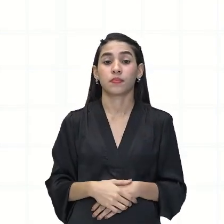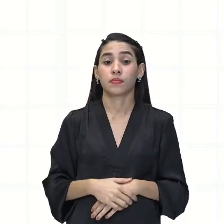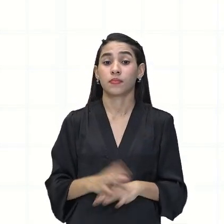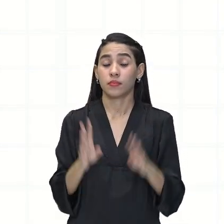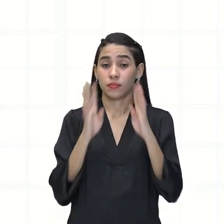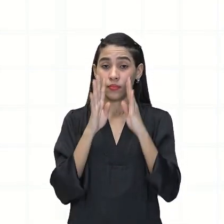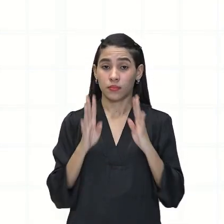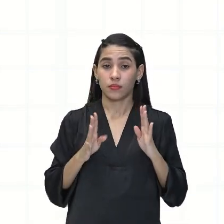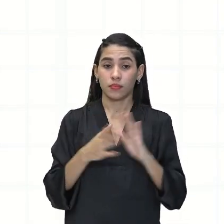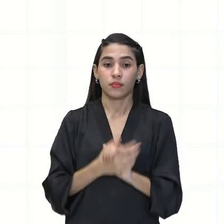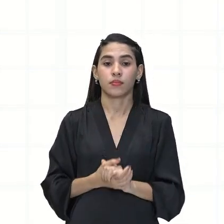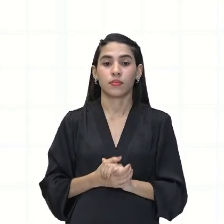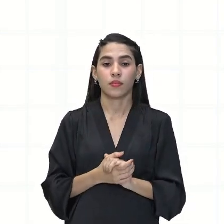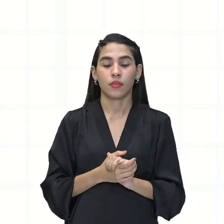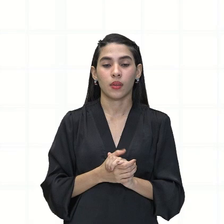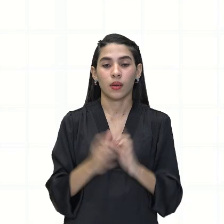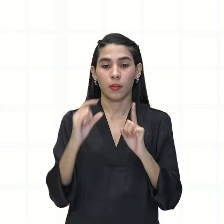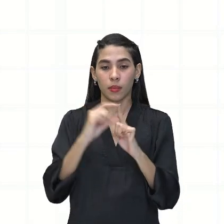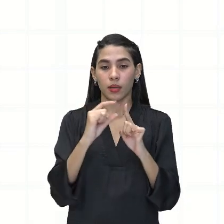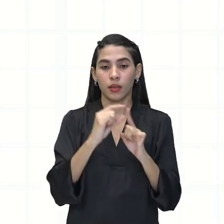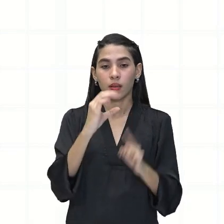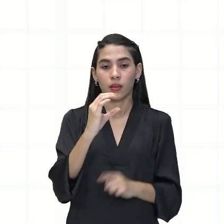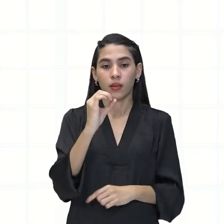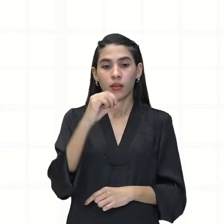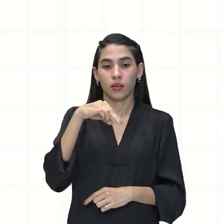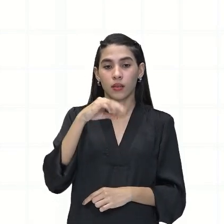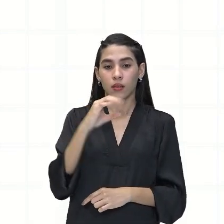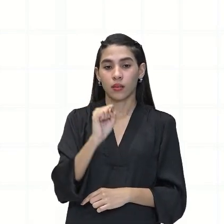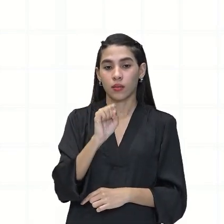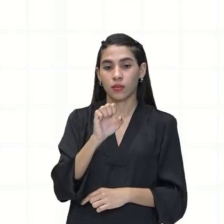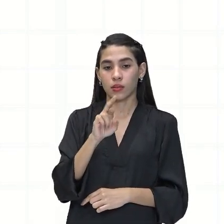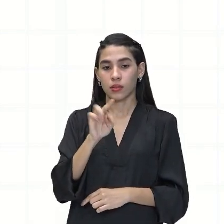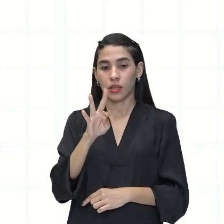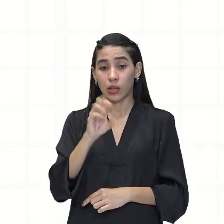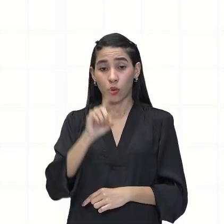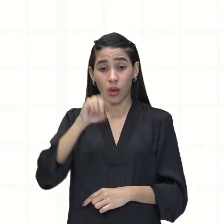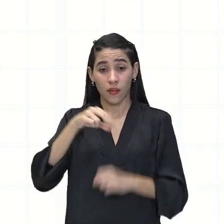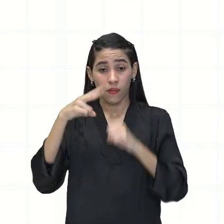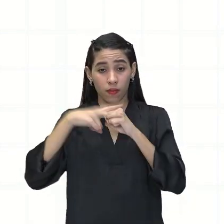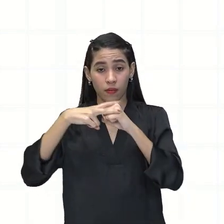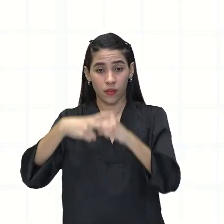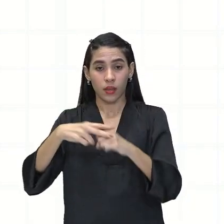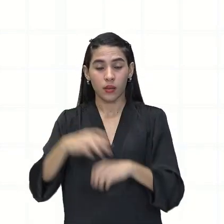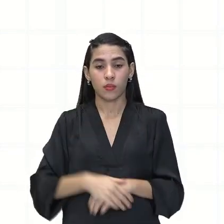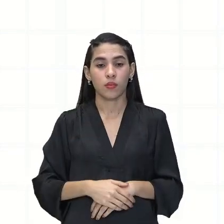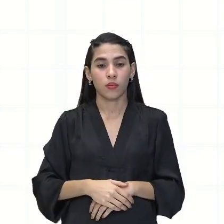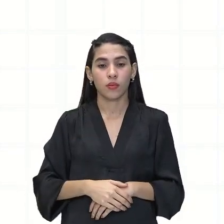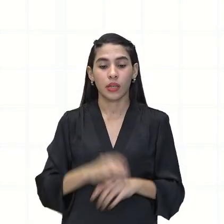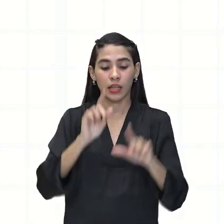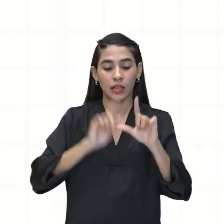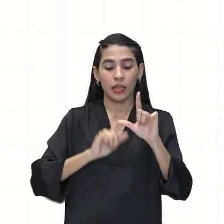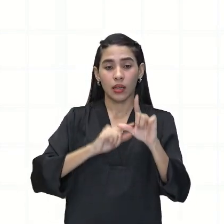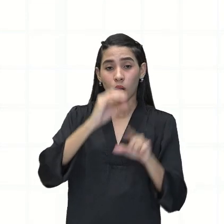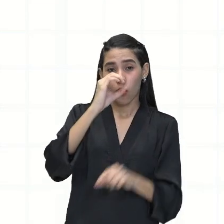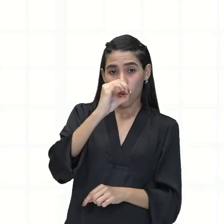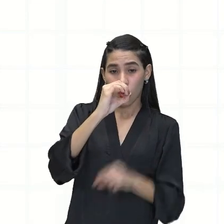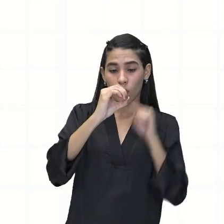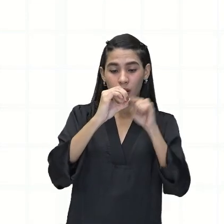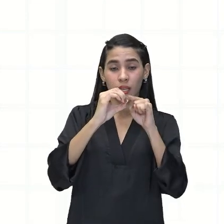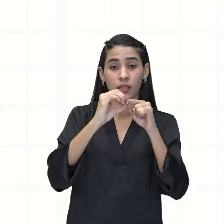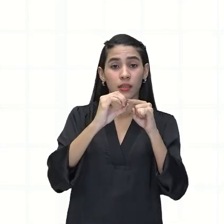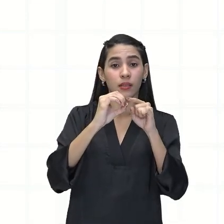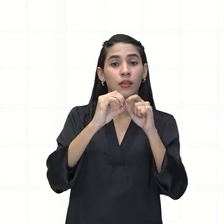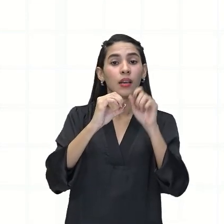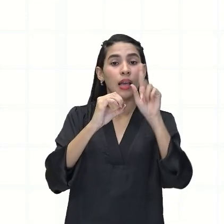só, consertou é o nosso verbo. O o aqui, ó, não é artigo, tá? O o aqui é o nosso